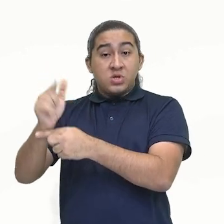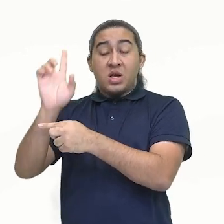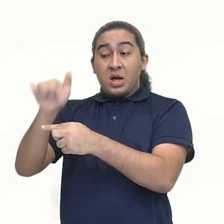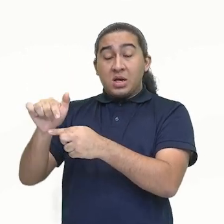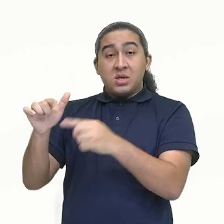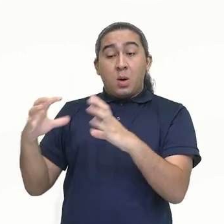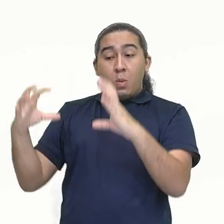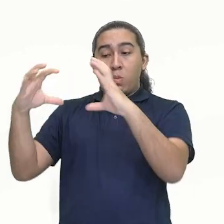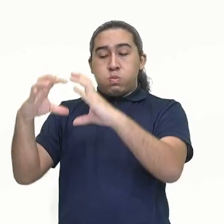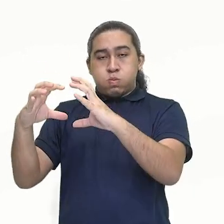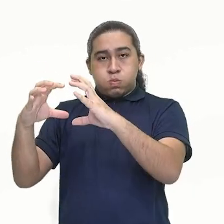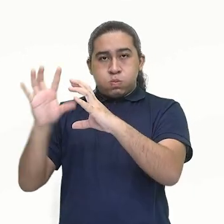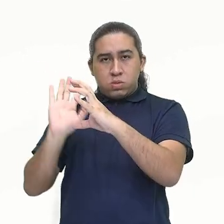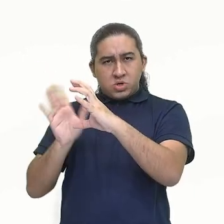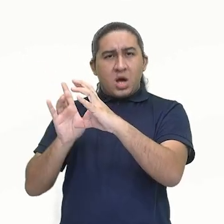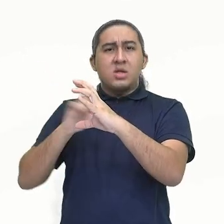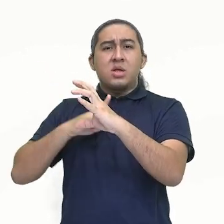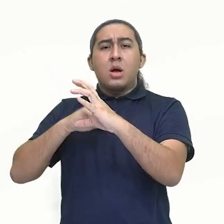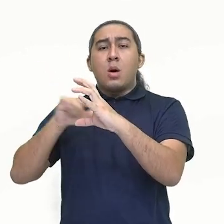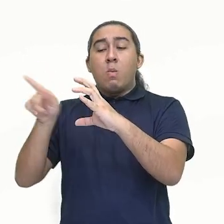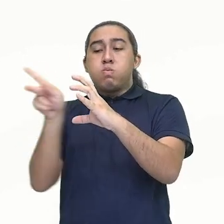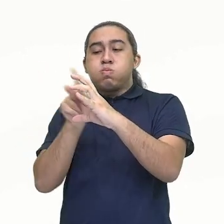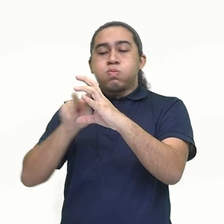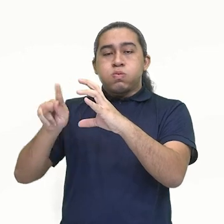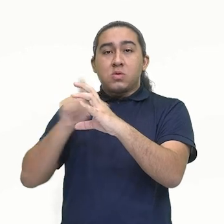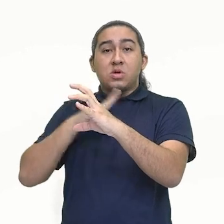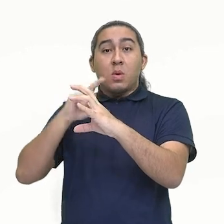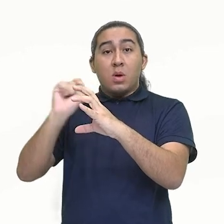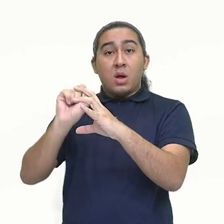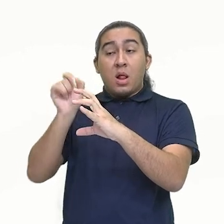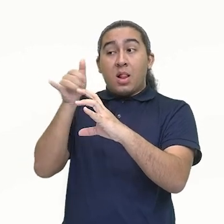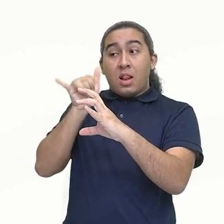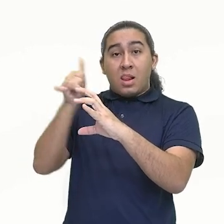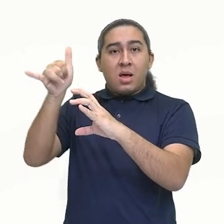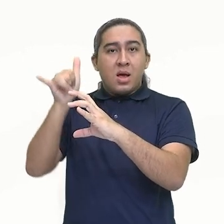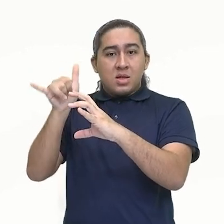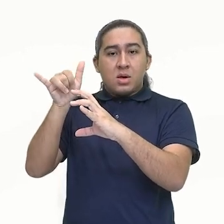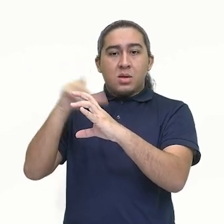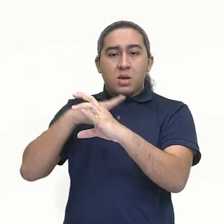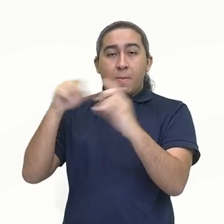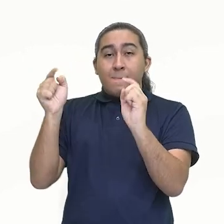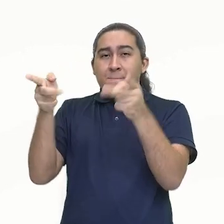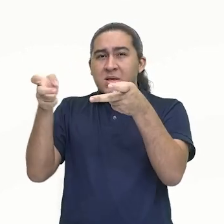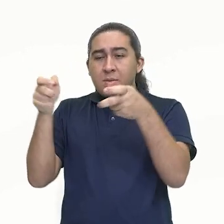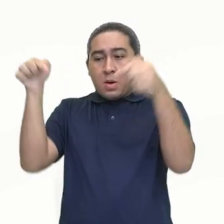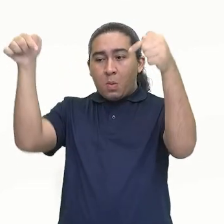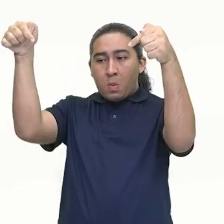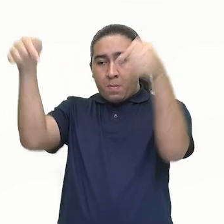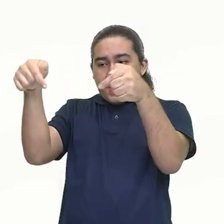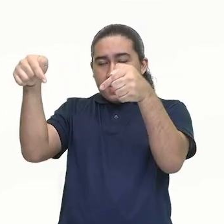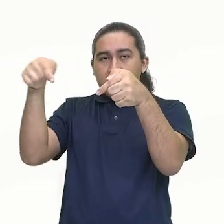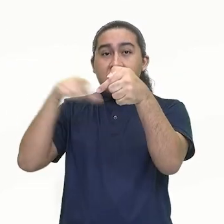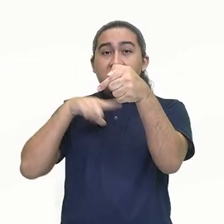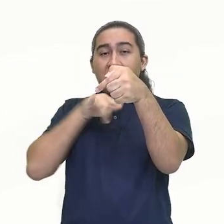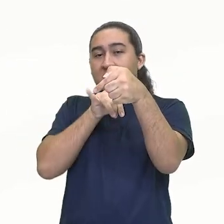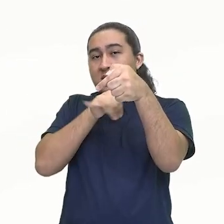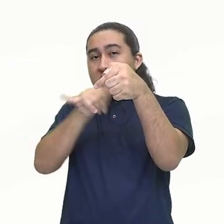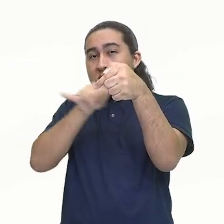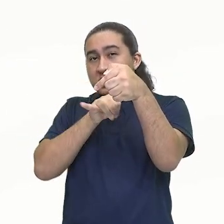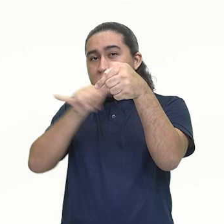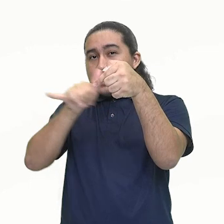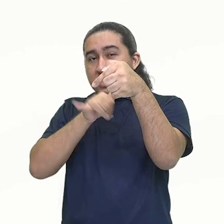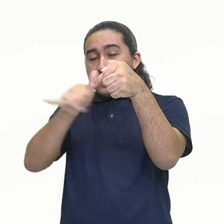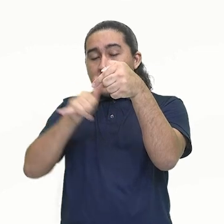vidrarias, foram submetidos a descargas elétricas, né? Está aqui as descargas sendo mostradas para vocês, E com